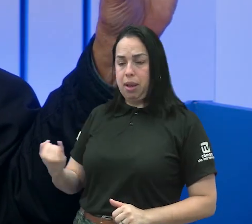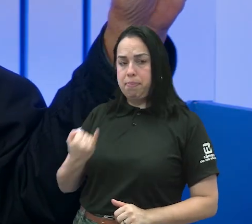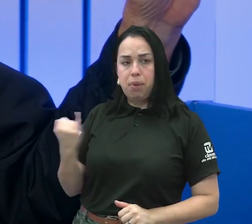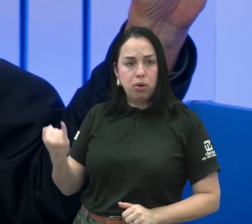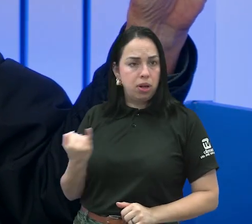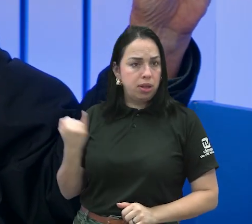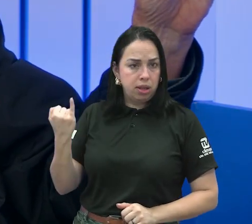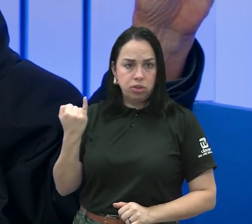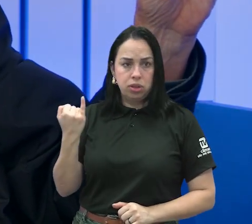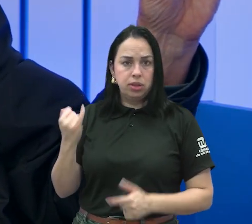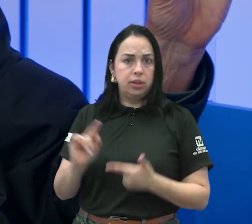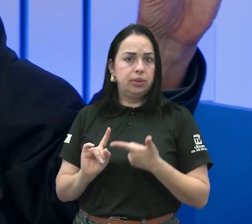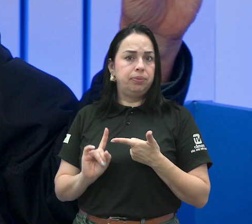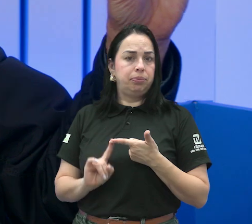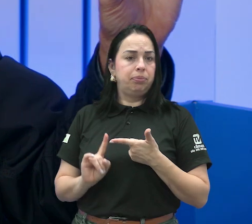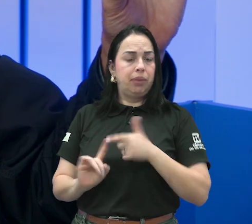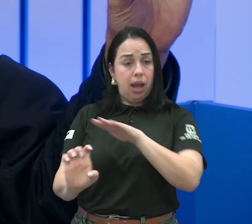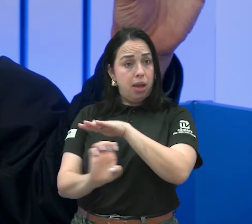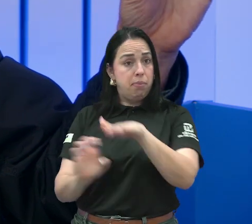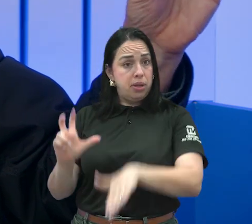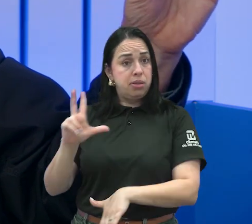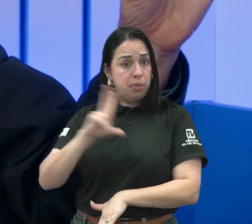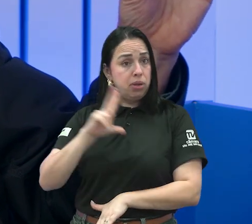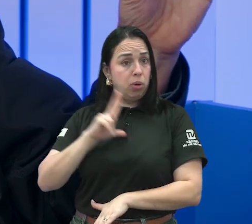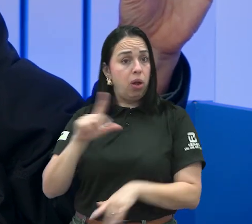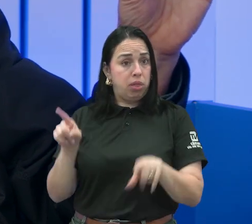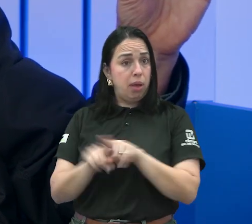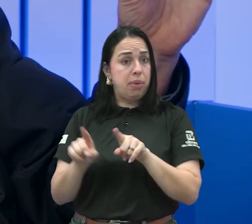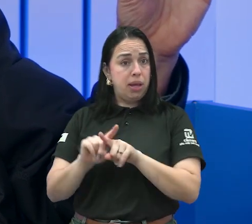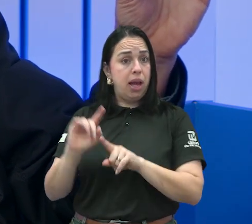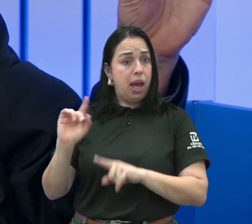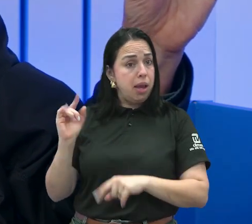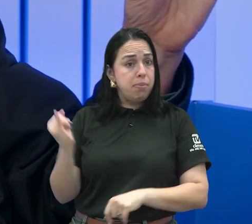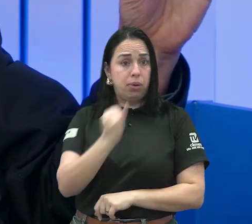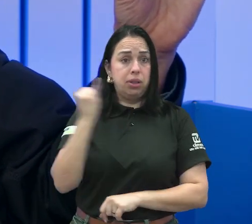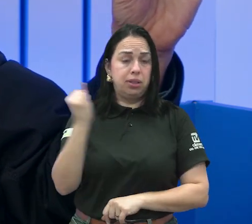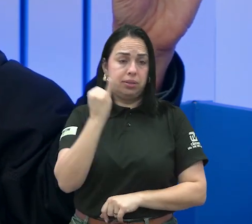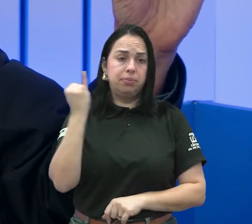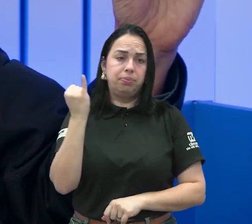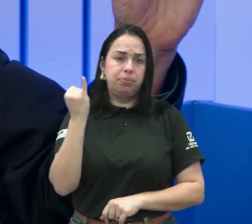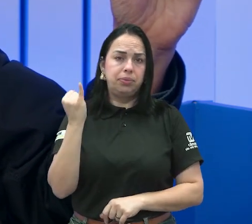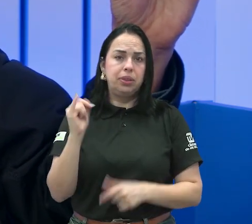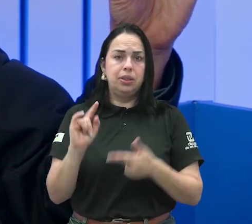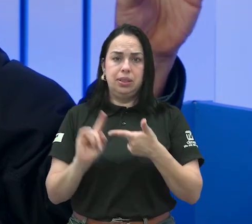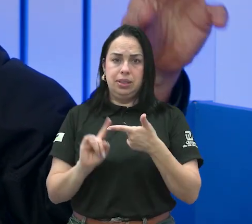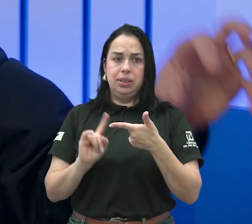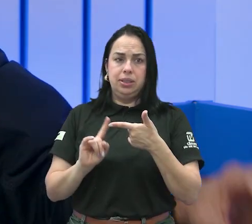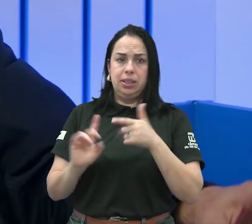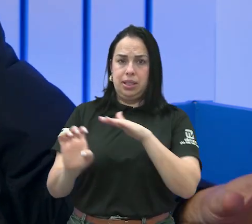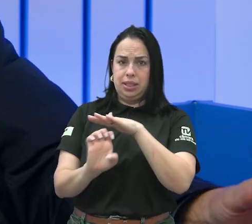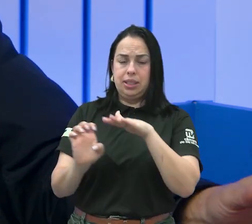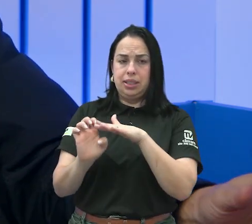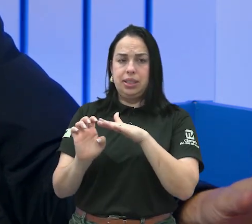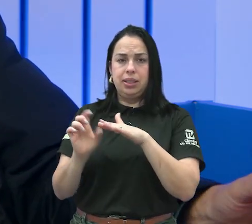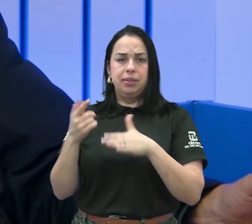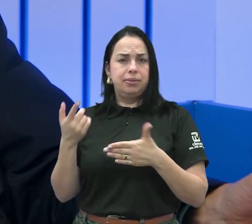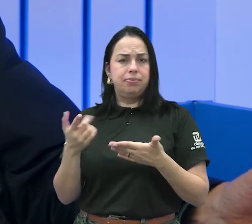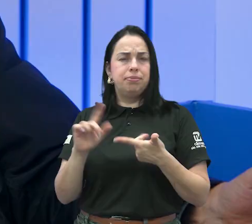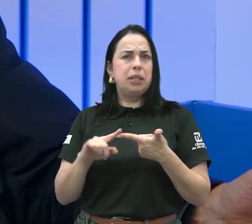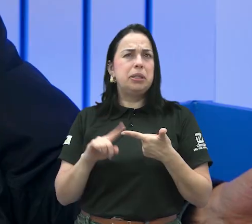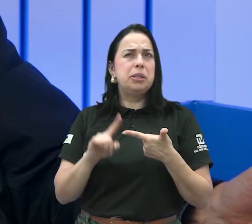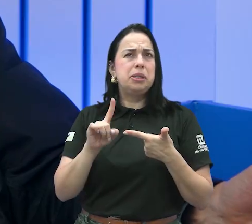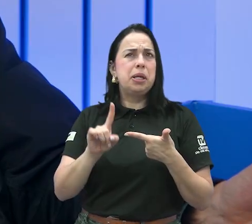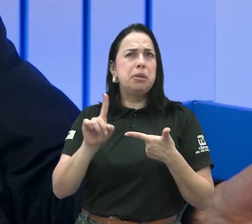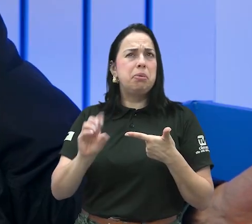é fundamental, sempre vai ser, e do setor privado também. E no setor privado, o privado que visa lucro, nós temos aí